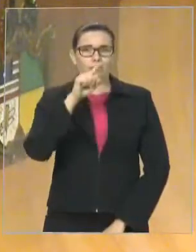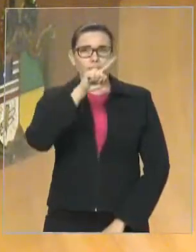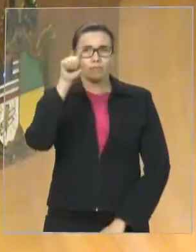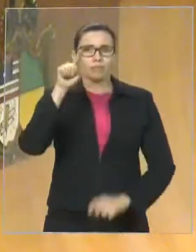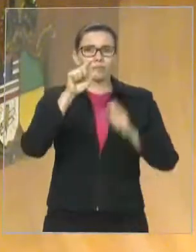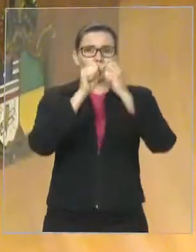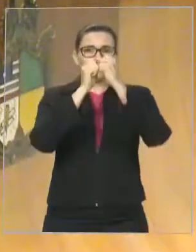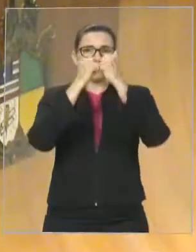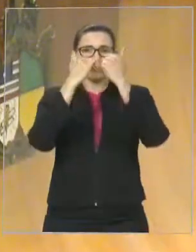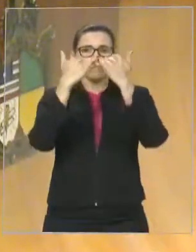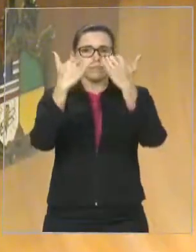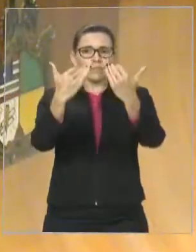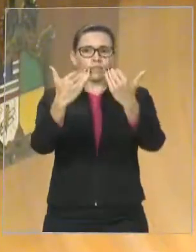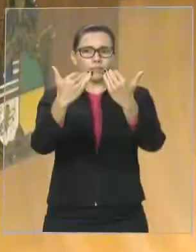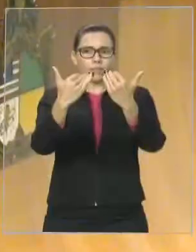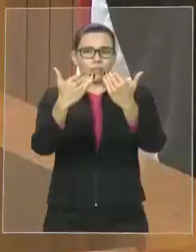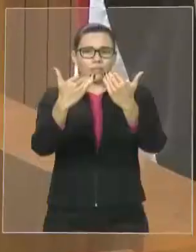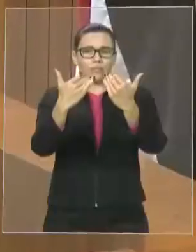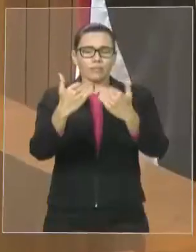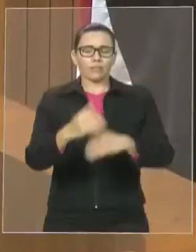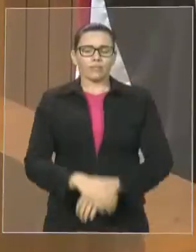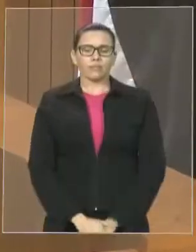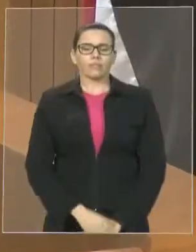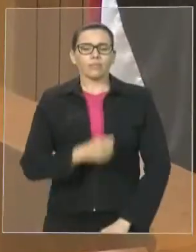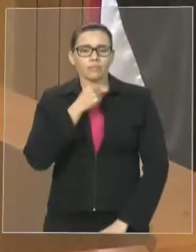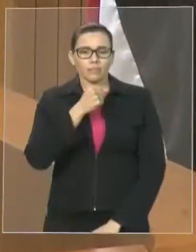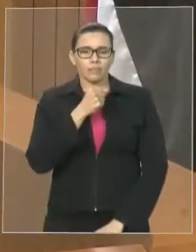imprensa, telespectadores da TV Assembleia.